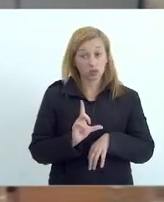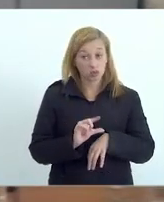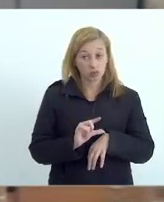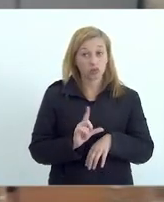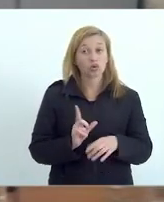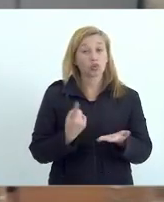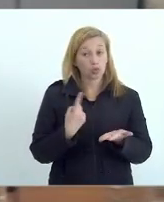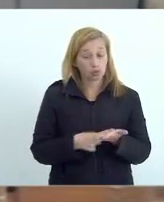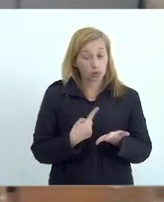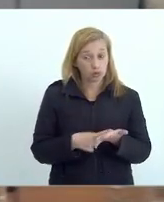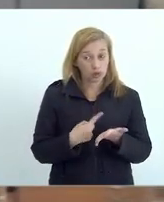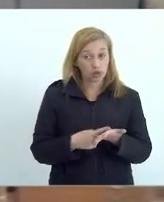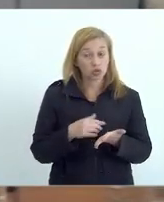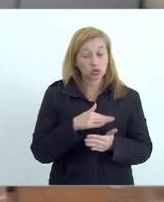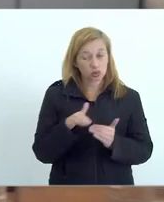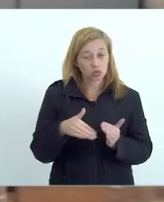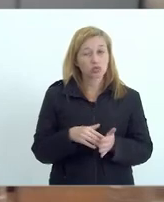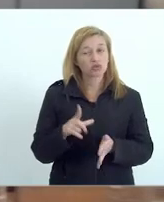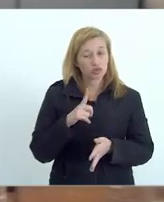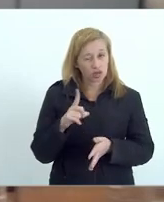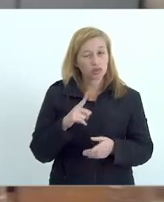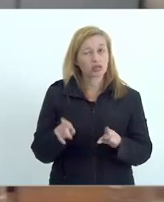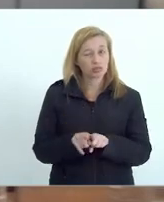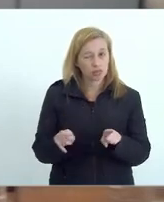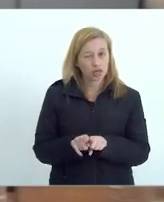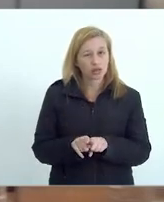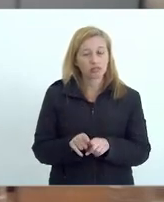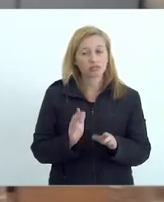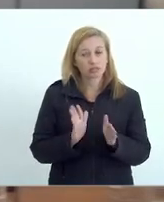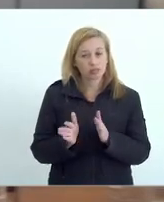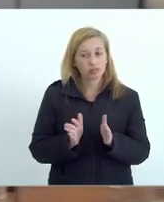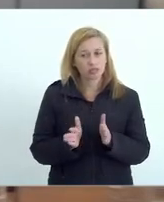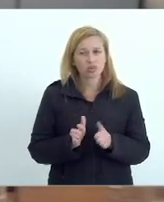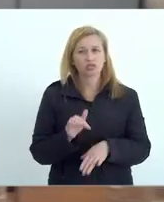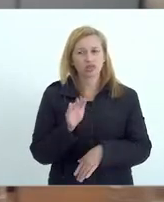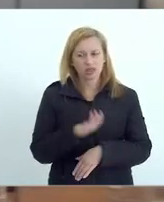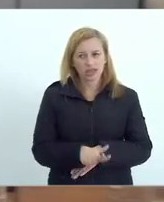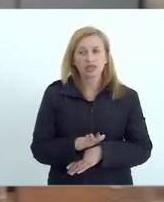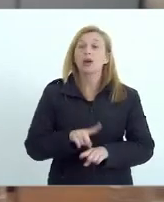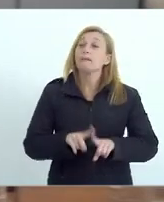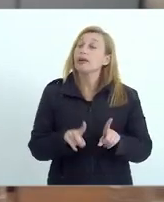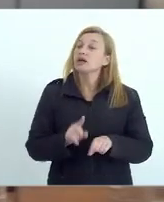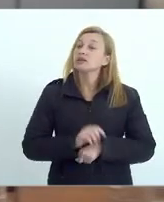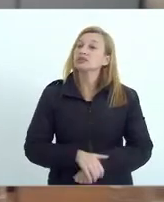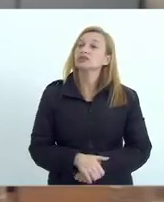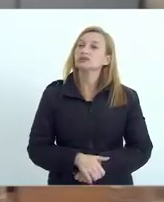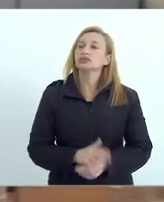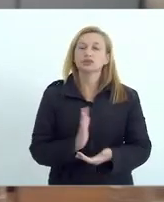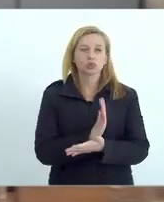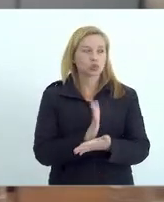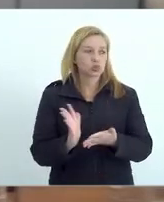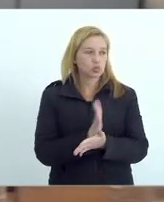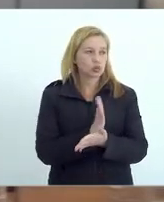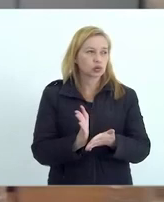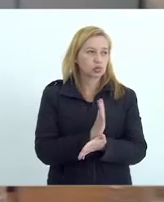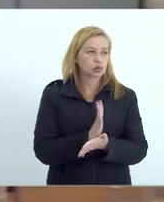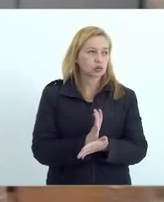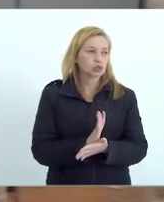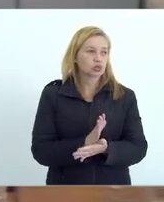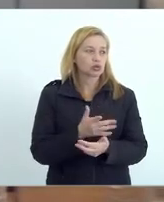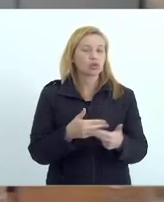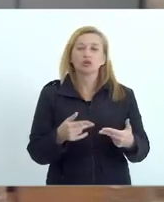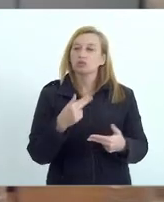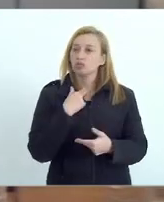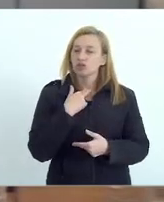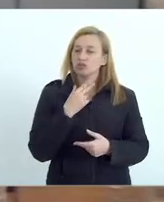e do do compromisso que todos aqui também tem no período da tarde mas é algumas considerações nós não